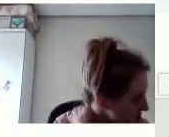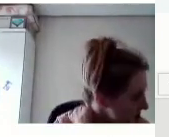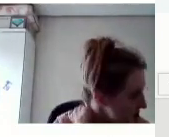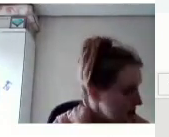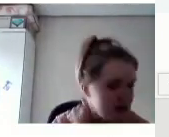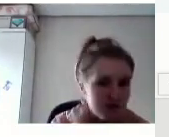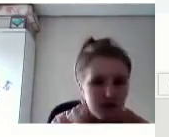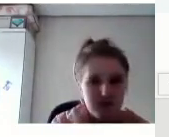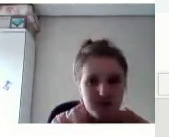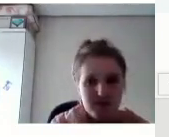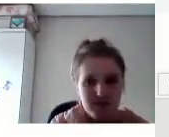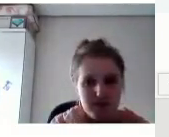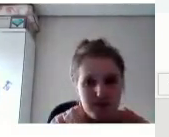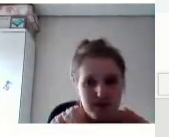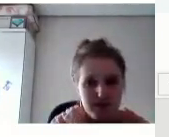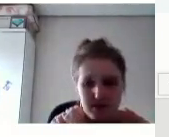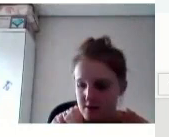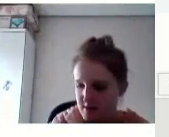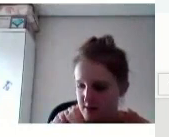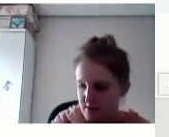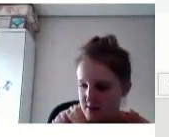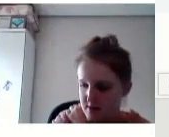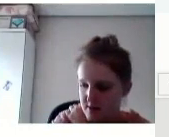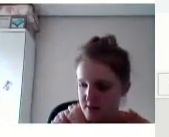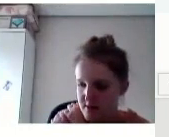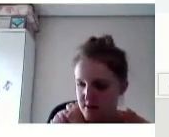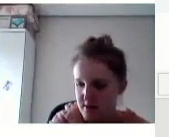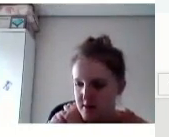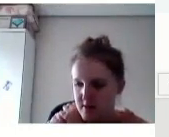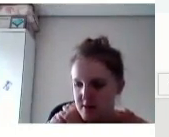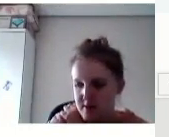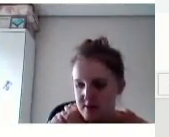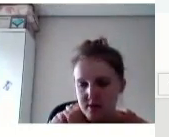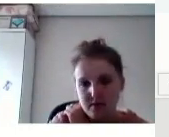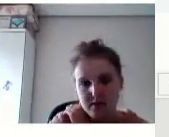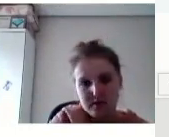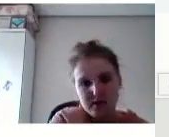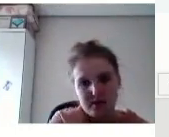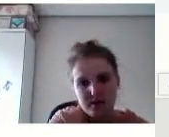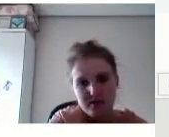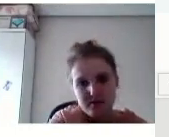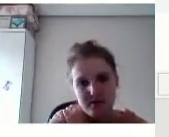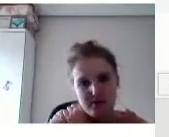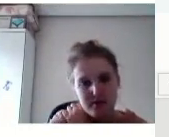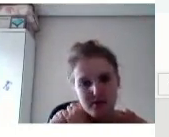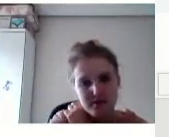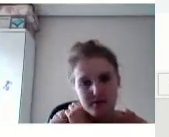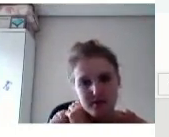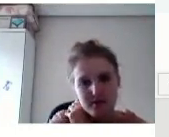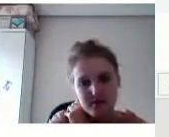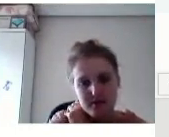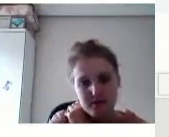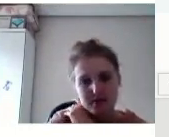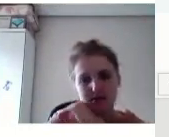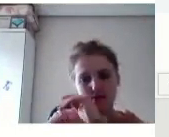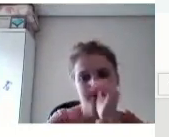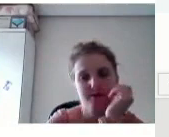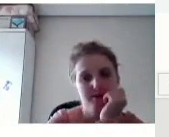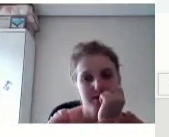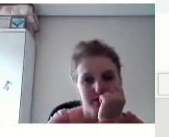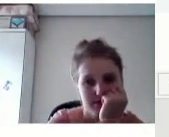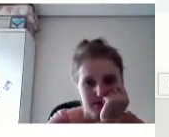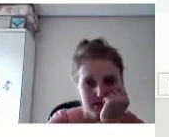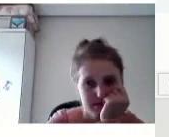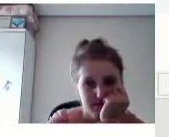para psi, certo? É justamente o complexo conjugado da equação de Schrödinger. Se eu pegar a equação de Schrödinger e tomar o complexo